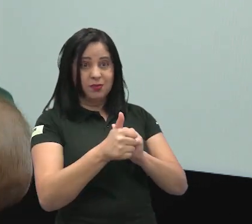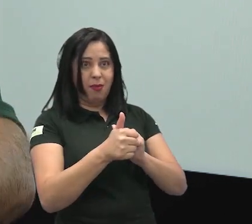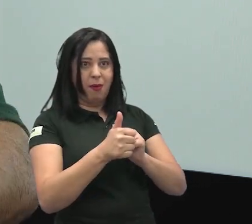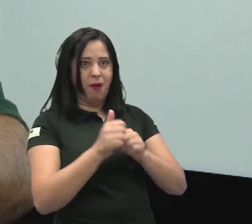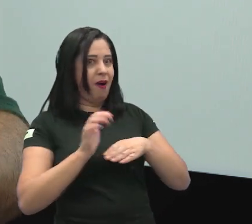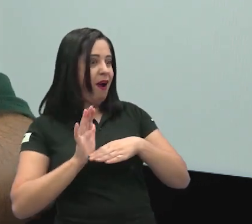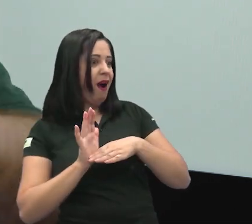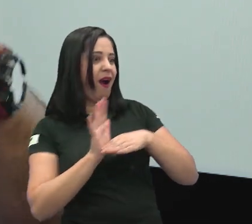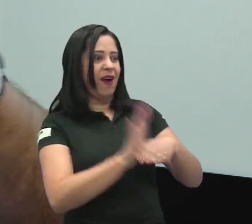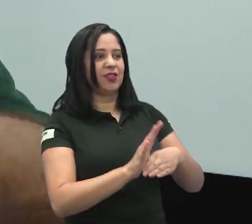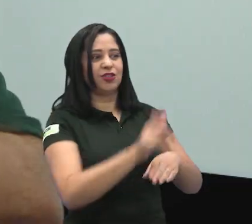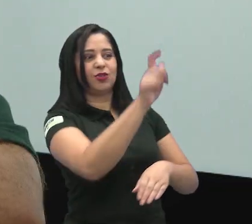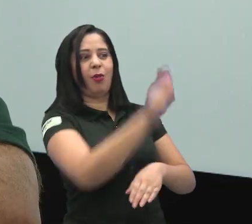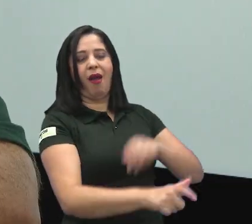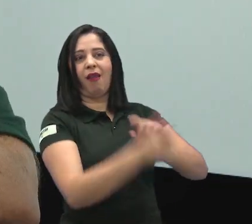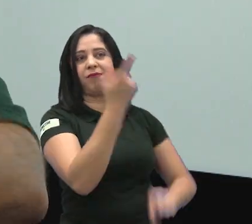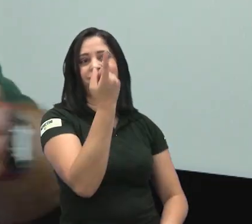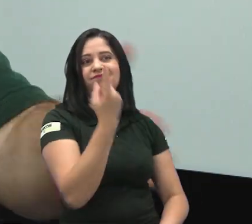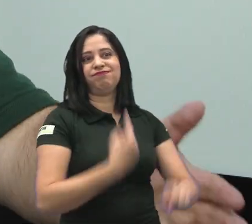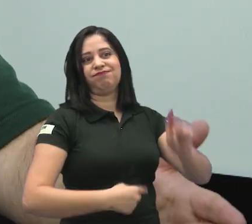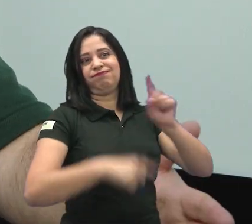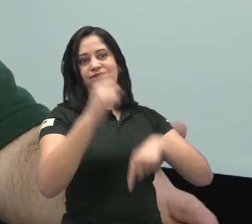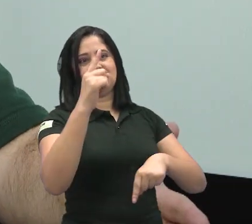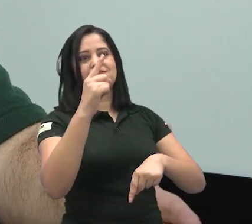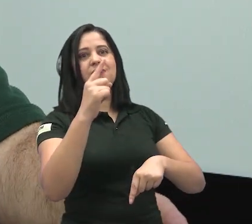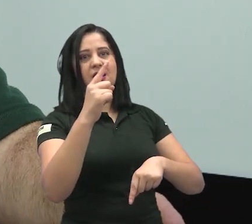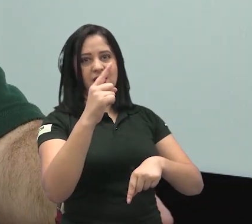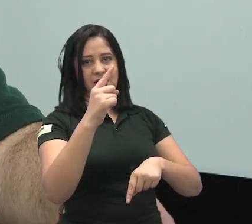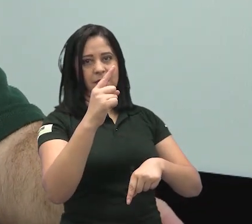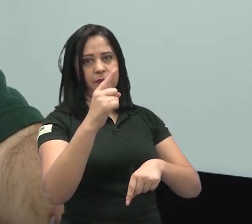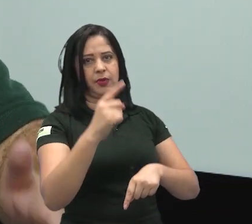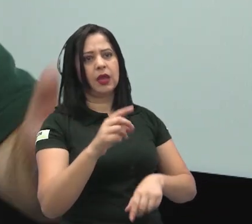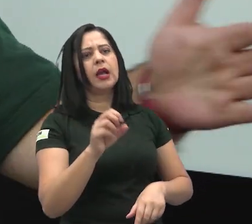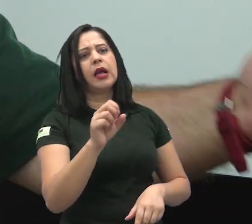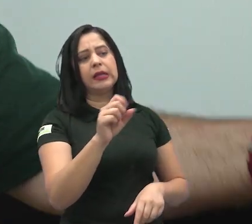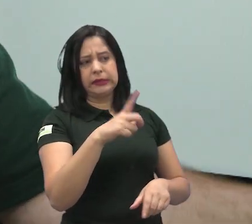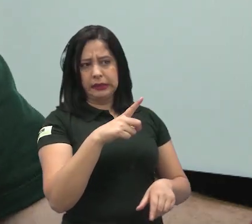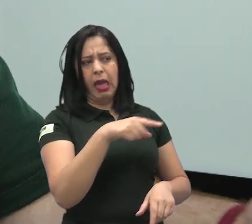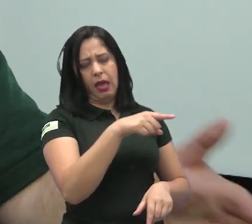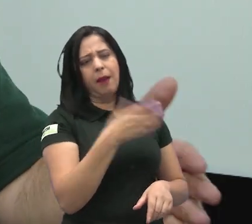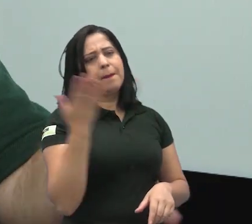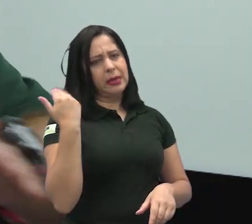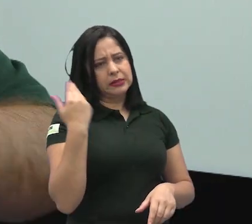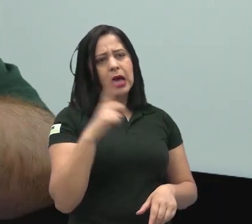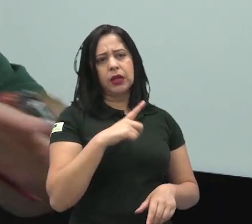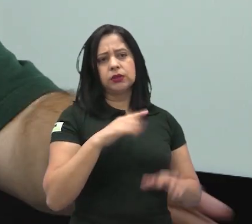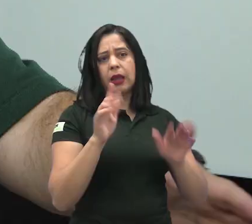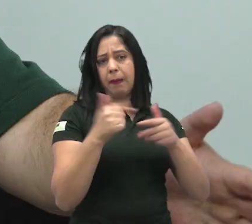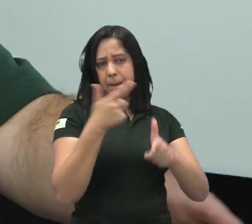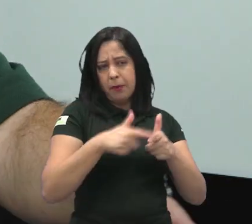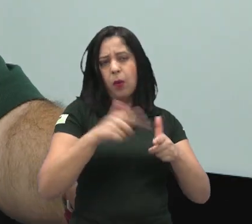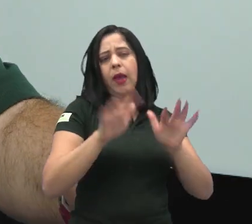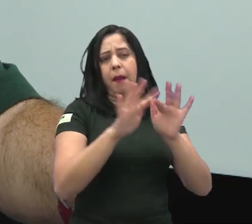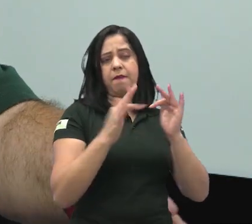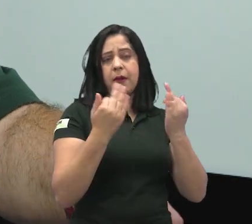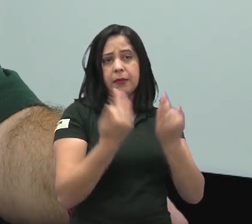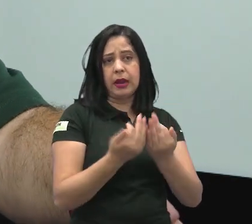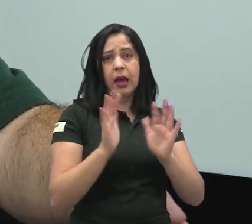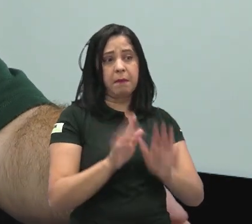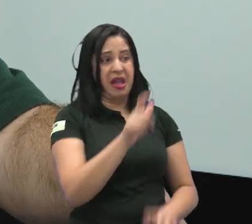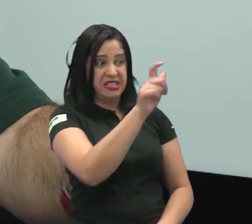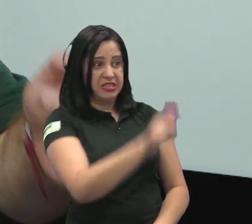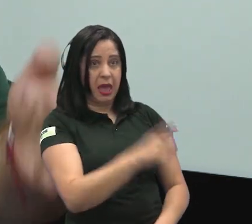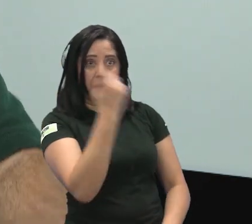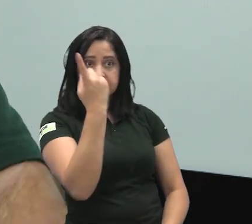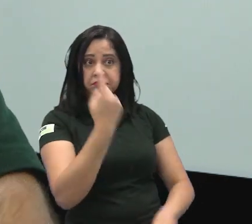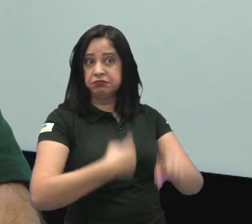foi o caminho ao qual ela superou essas adversidades. Teve problemas familiares também, mas ela superou essas